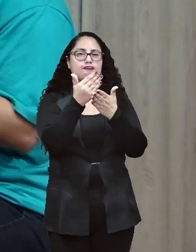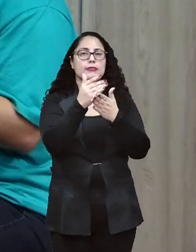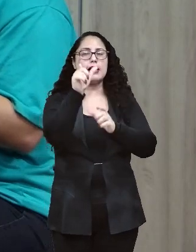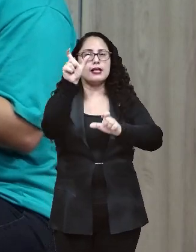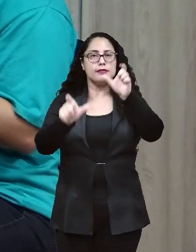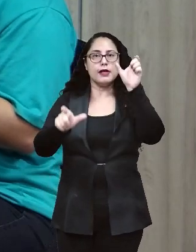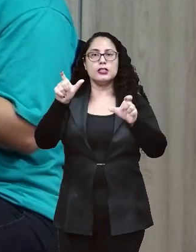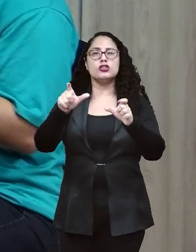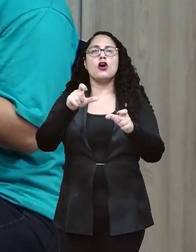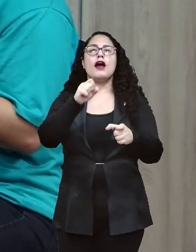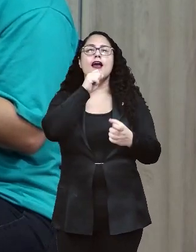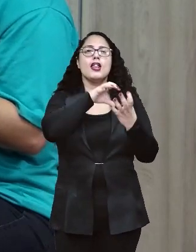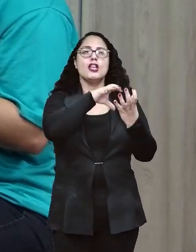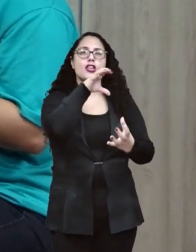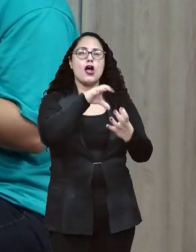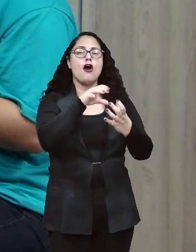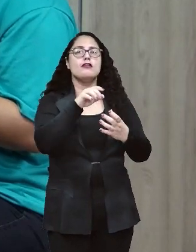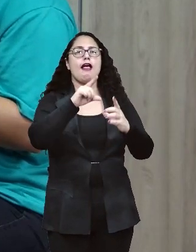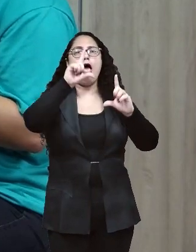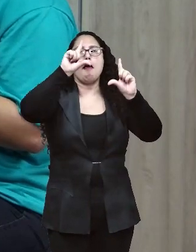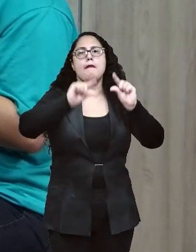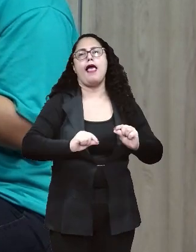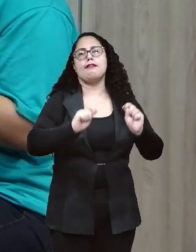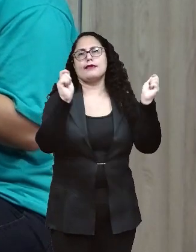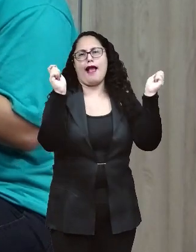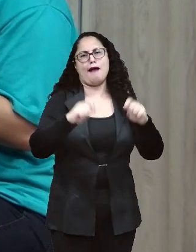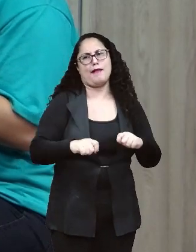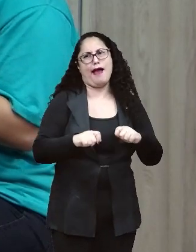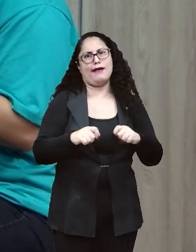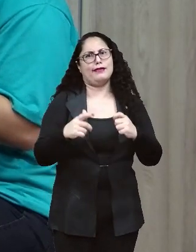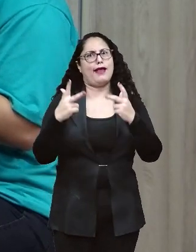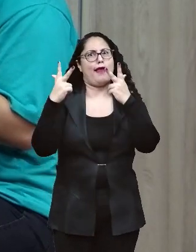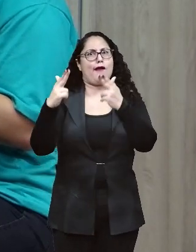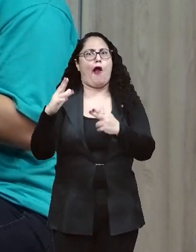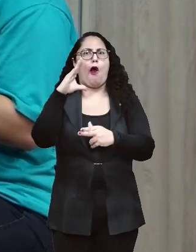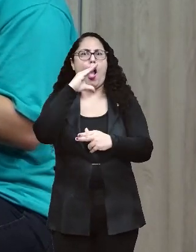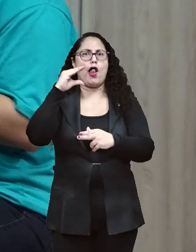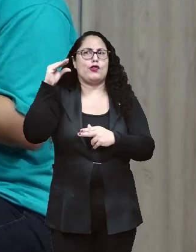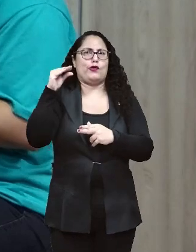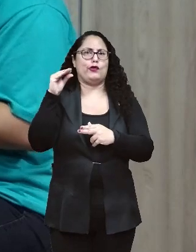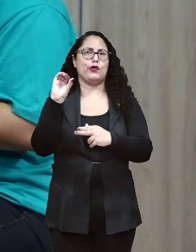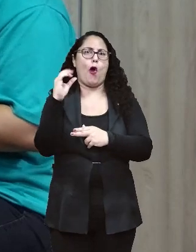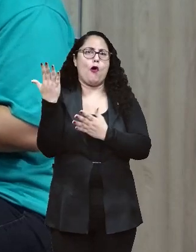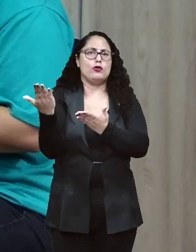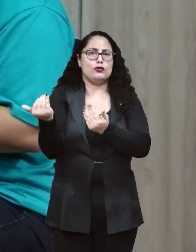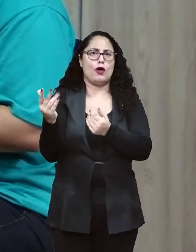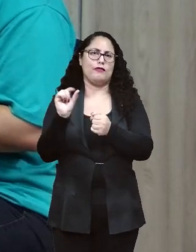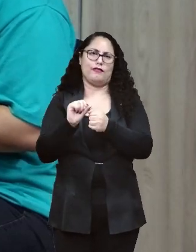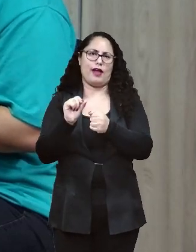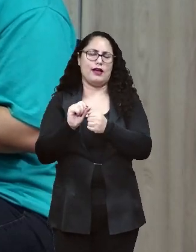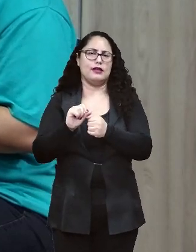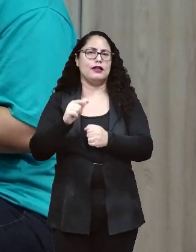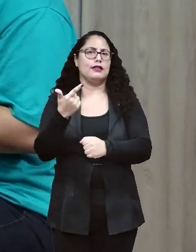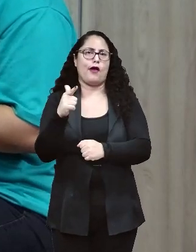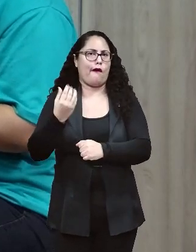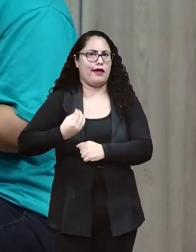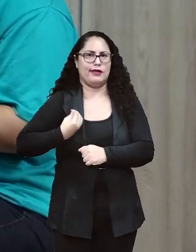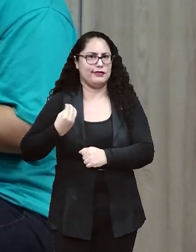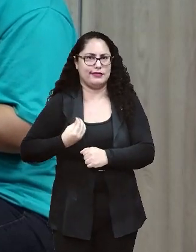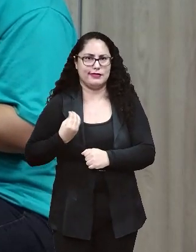as pessoas idosas são menos capazes de fazer o que as pessoas adultas ou as pessoas jovens fazem. Não existe